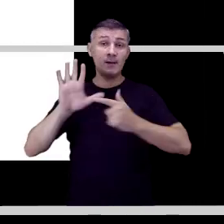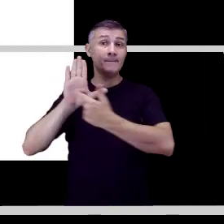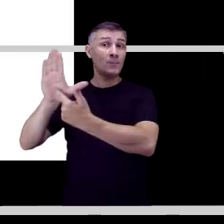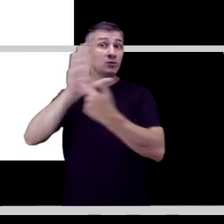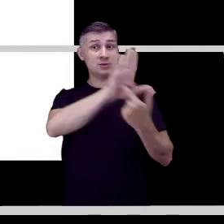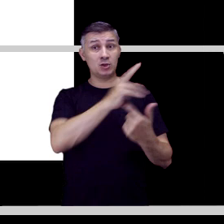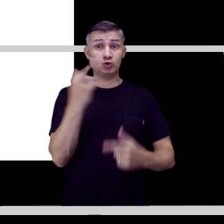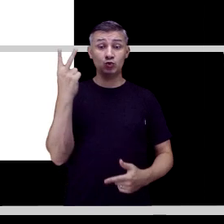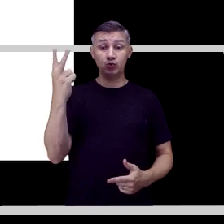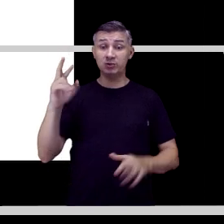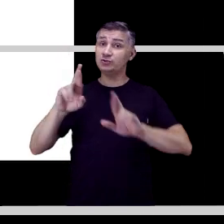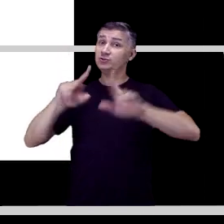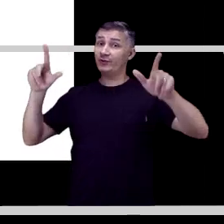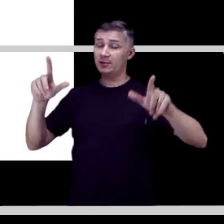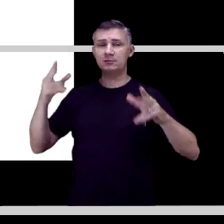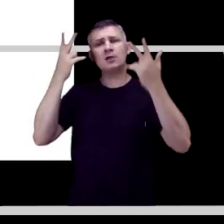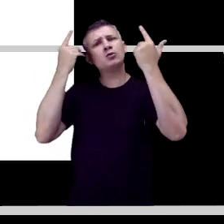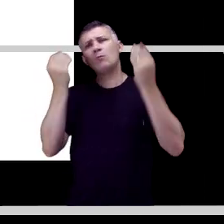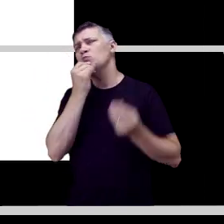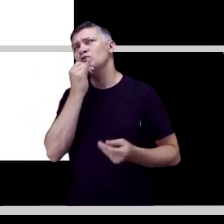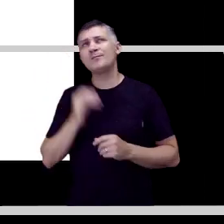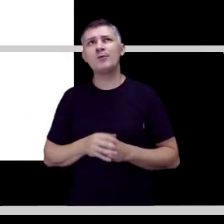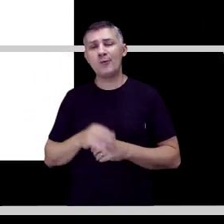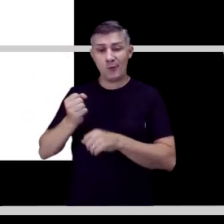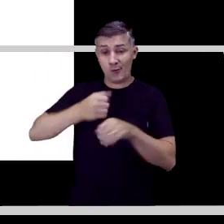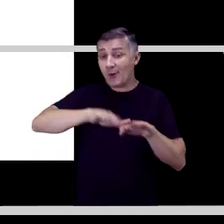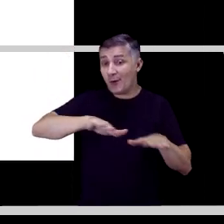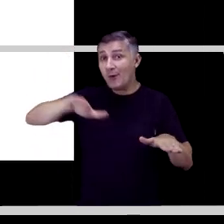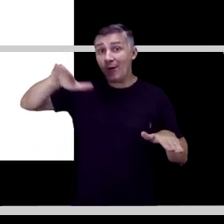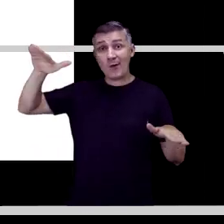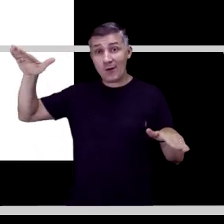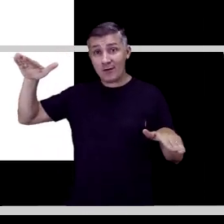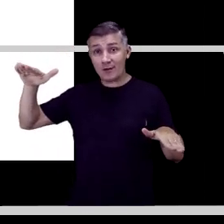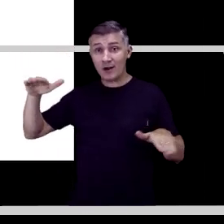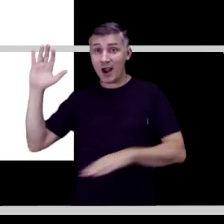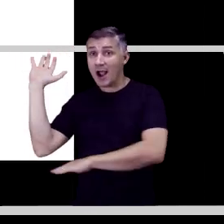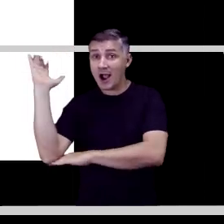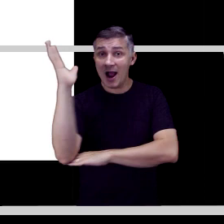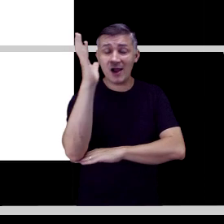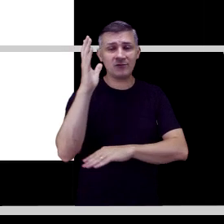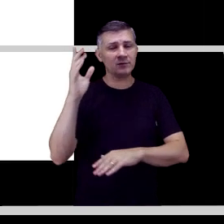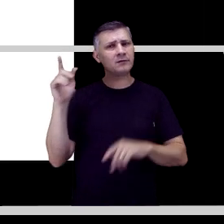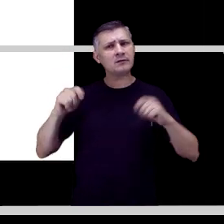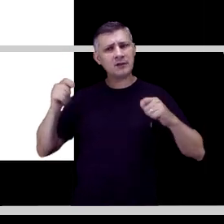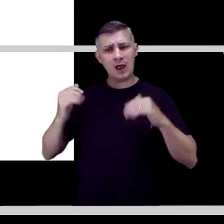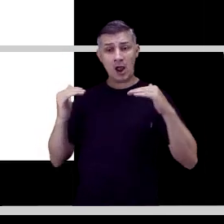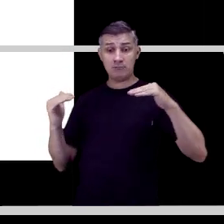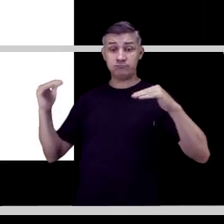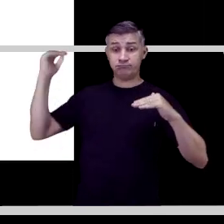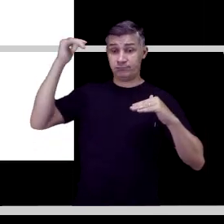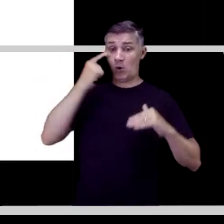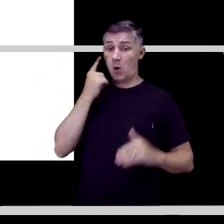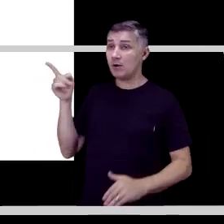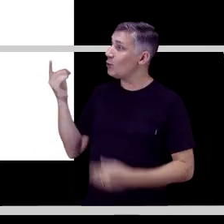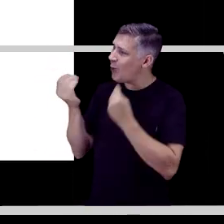Enfim, e esse é o terreno que se apresentava, né, e o desafio era exatamente como eu comentei, colocar 2 galerias de portes diferentes. Então o natural